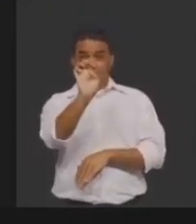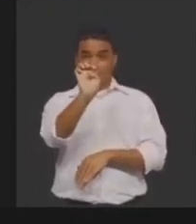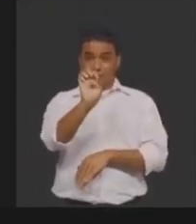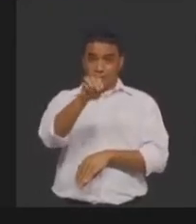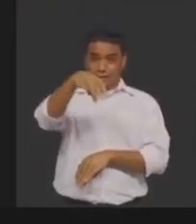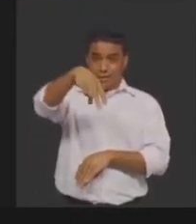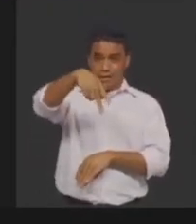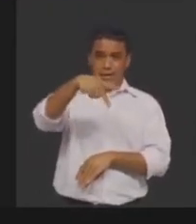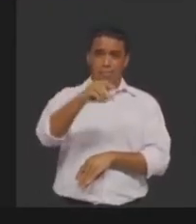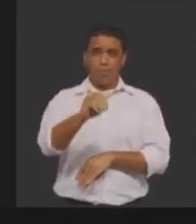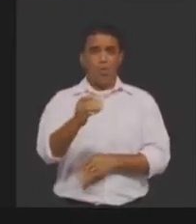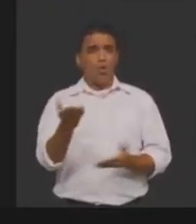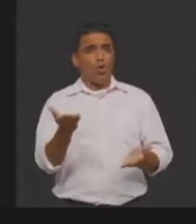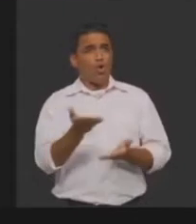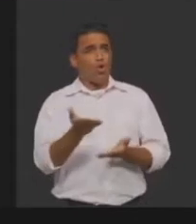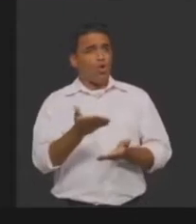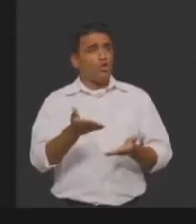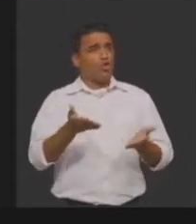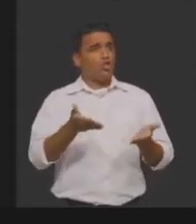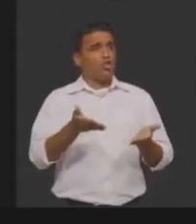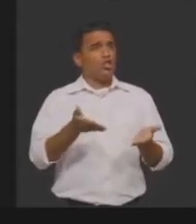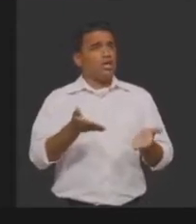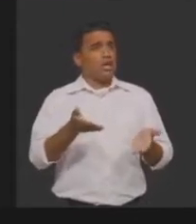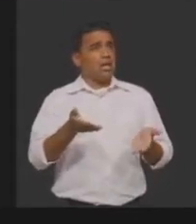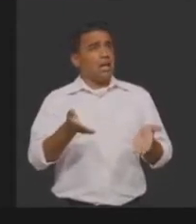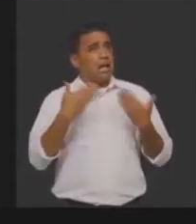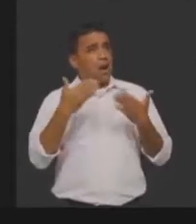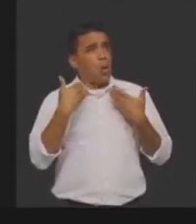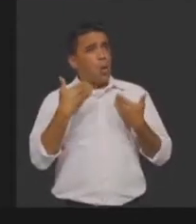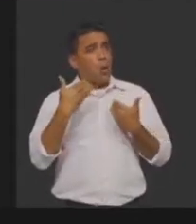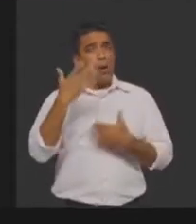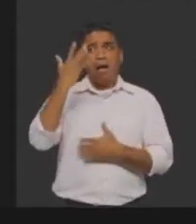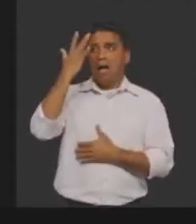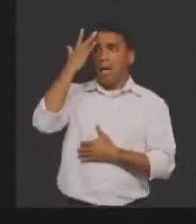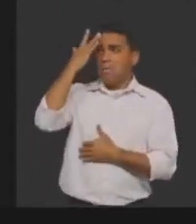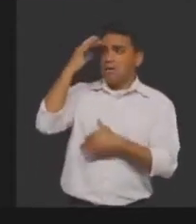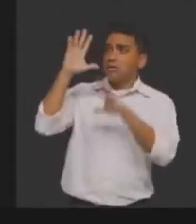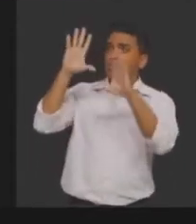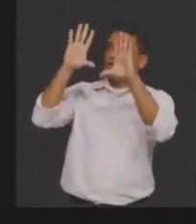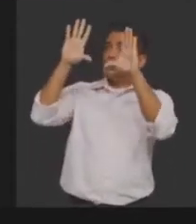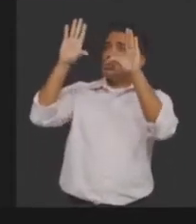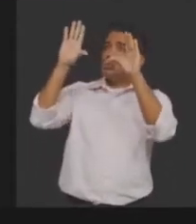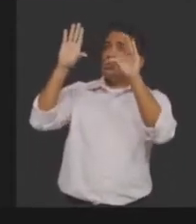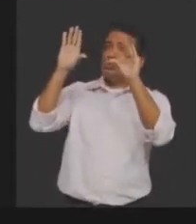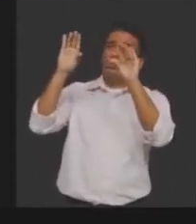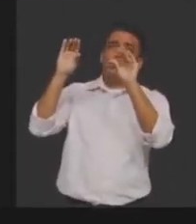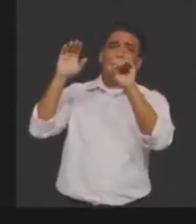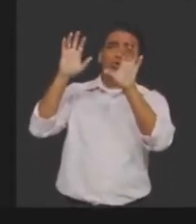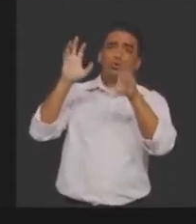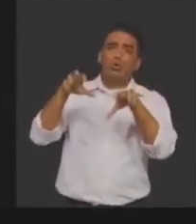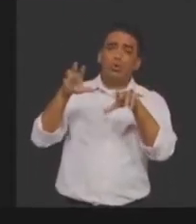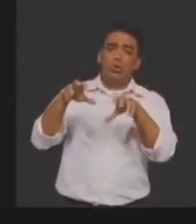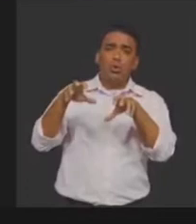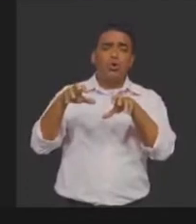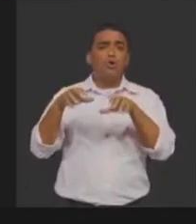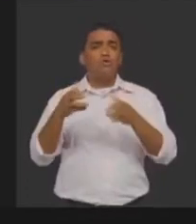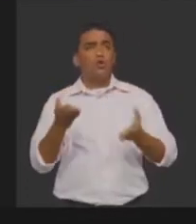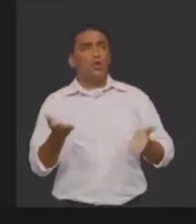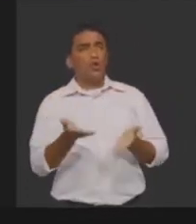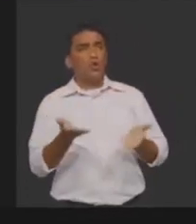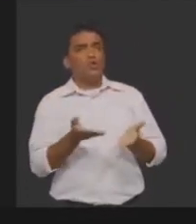tá quente num dia, e você amanhece no outro dia, tá aquele céu nublado e tá fazendo aquele friozinho, aí você fala assim, nossa, tá frio